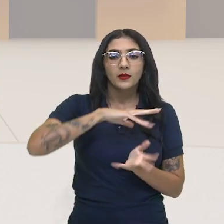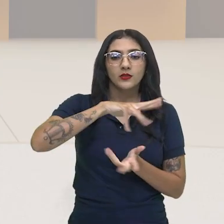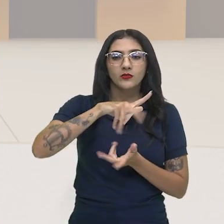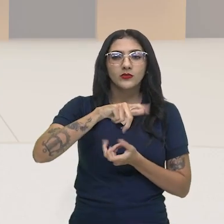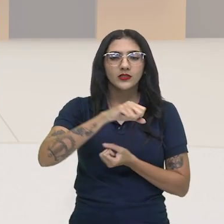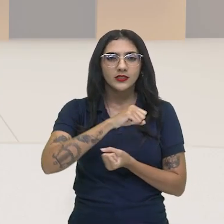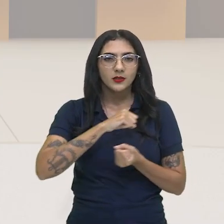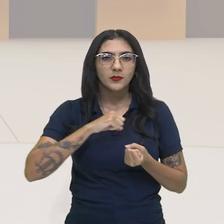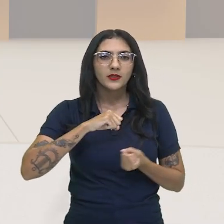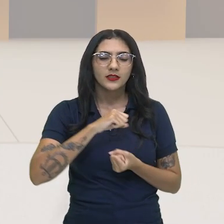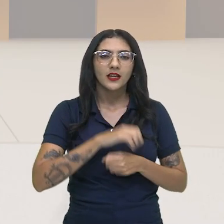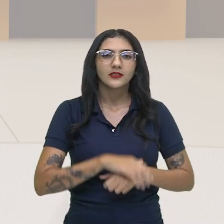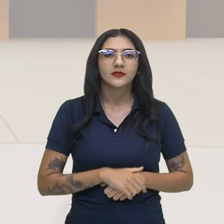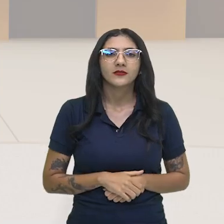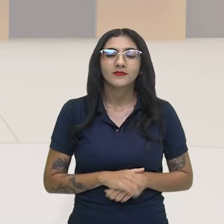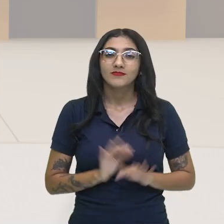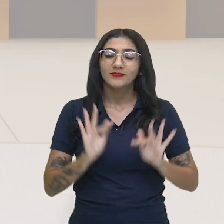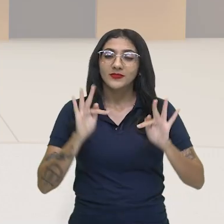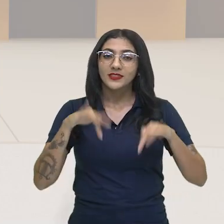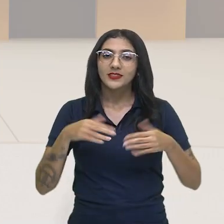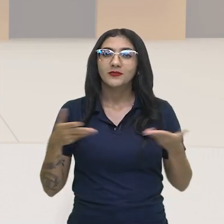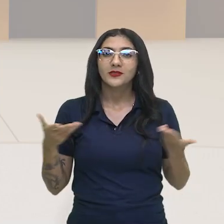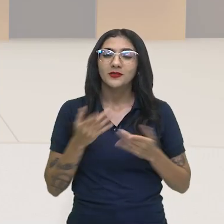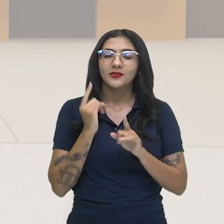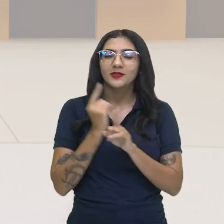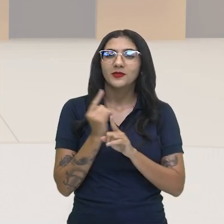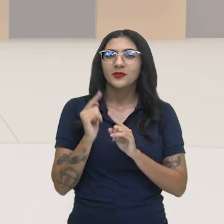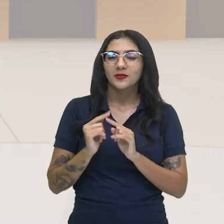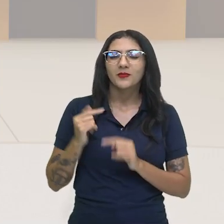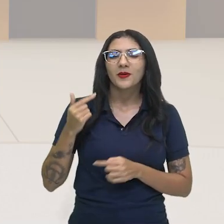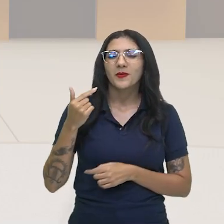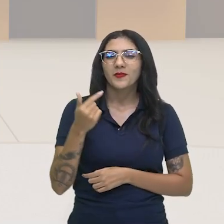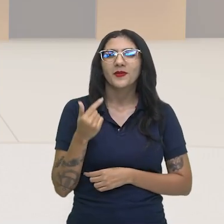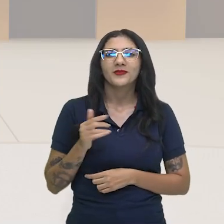sustentabilidade. E agora nós nos despedimos de vocês e a gente se encontra